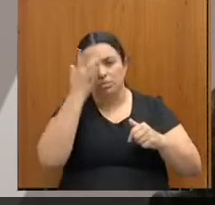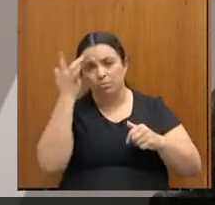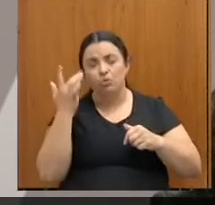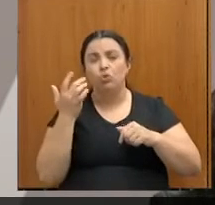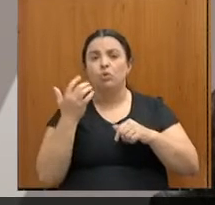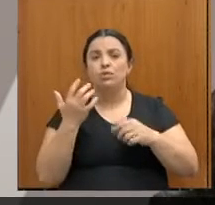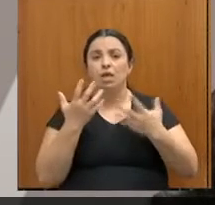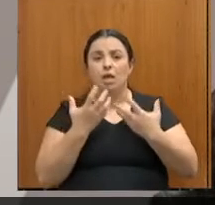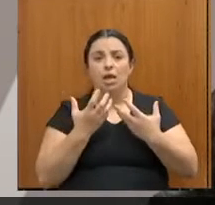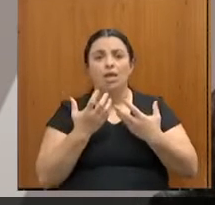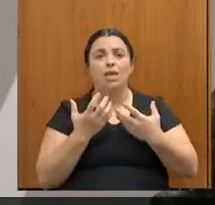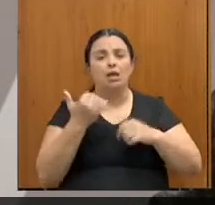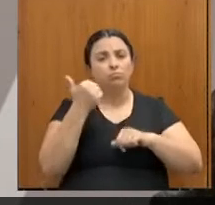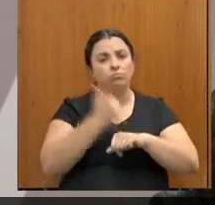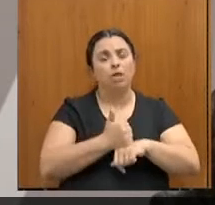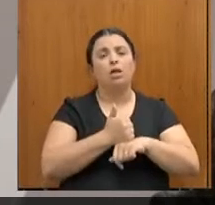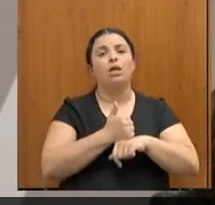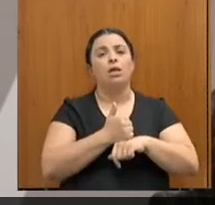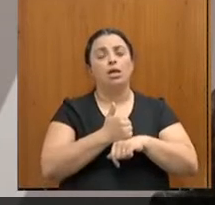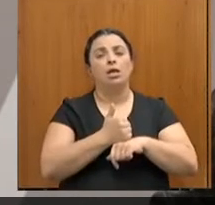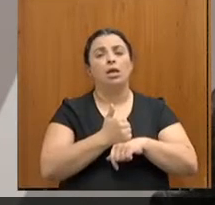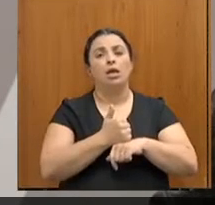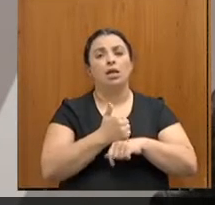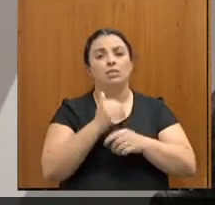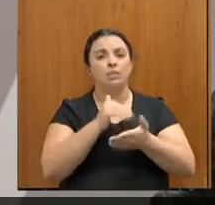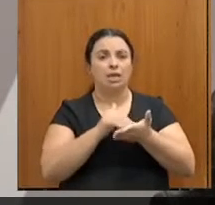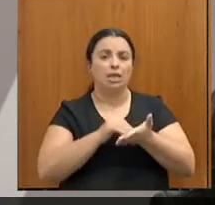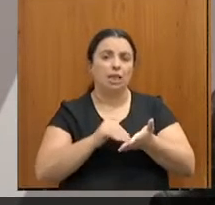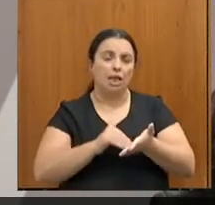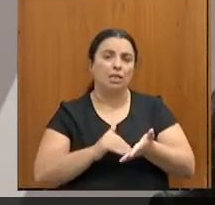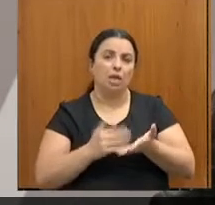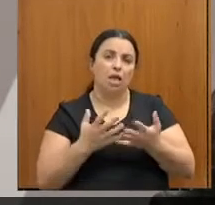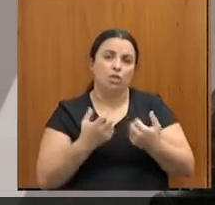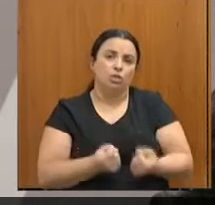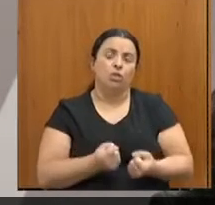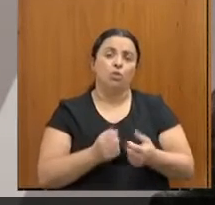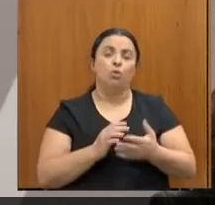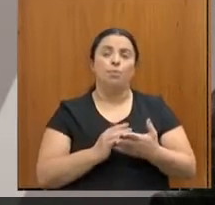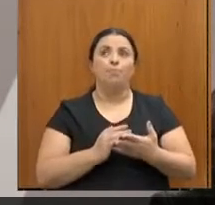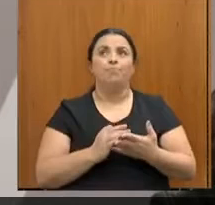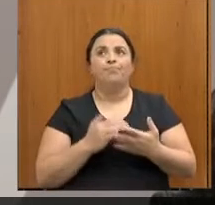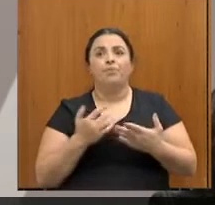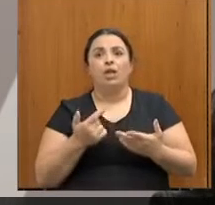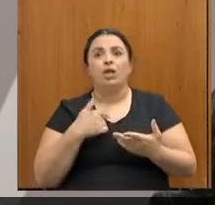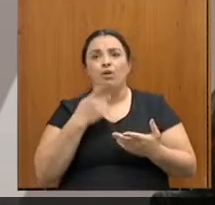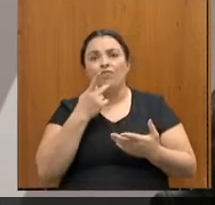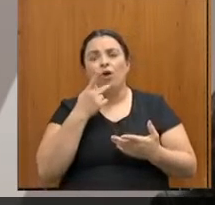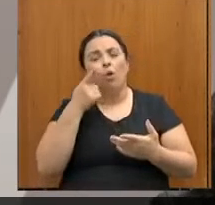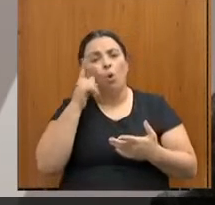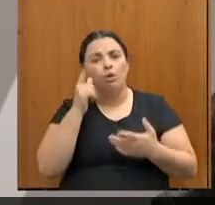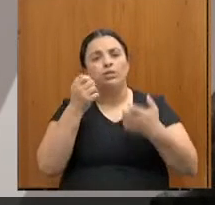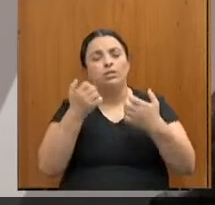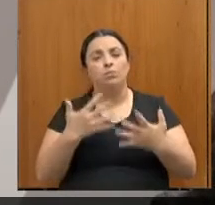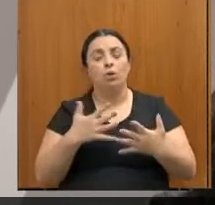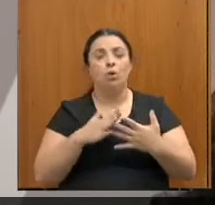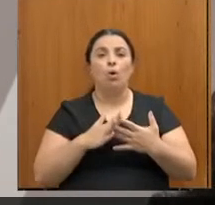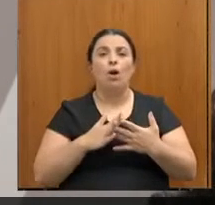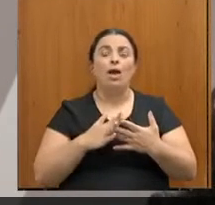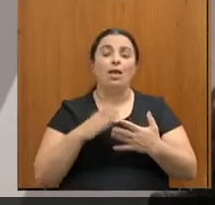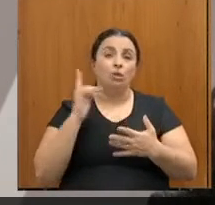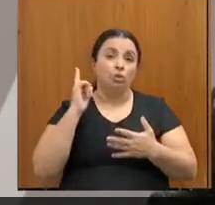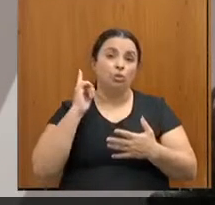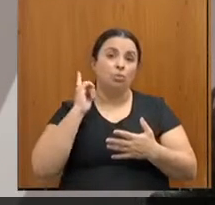esse posto eu falo aqui desde antes de ontem a gente não Assembleia fiscaliza assumiu a secretaria no estado de Minas